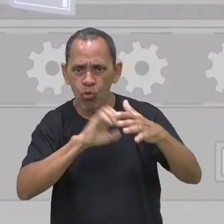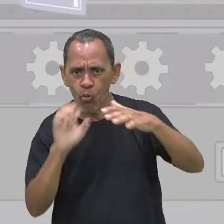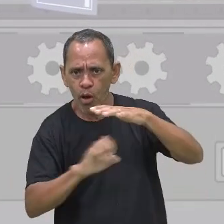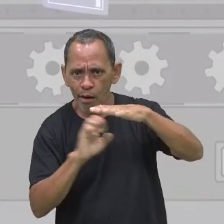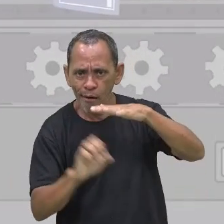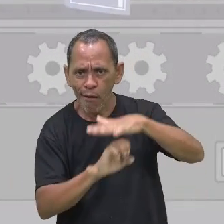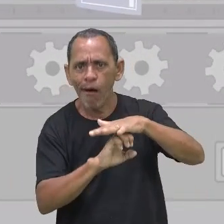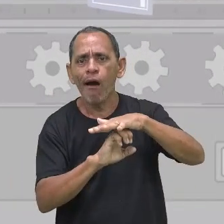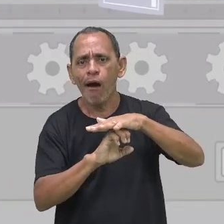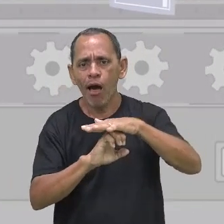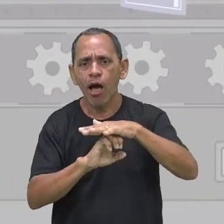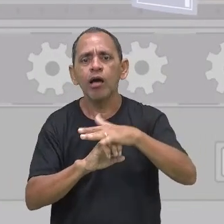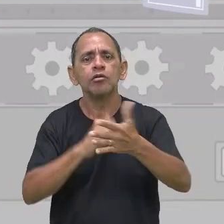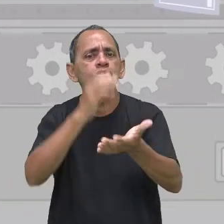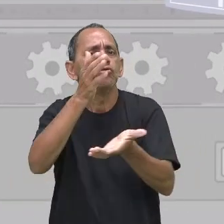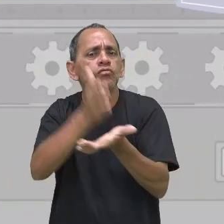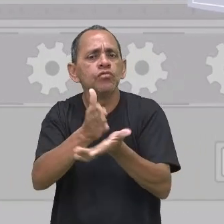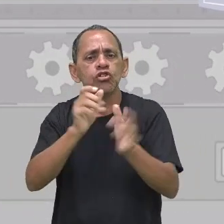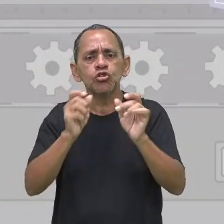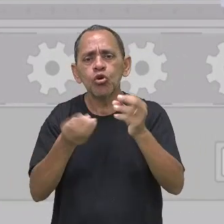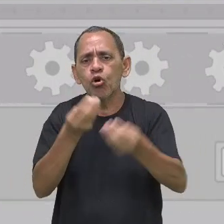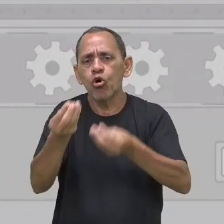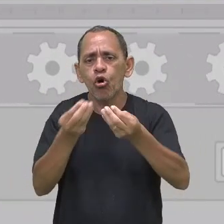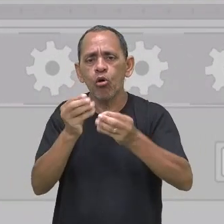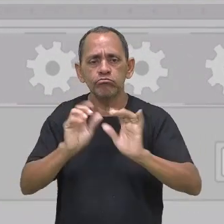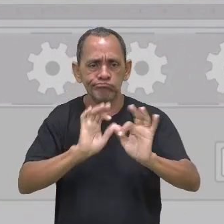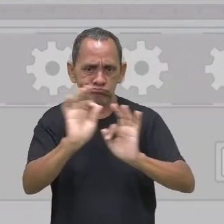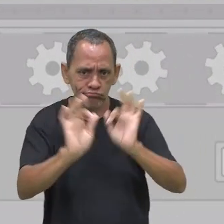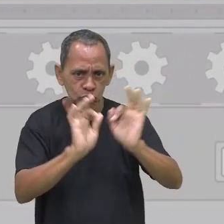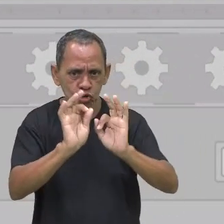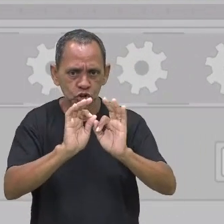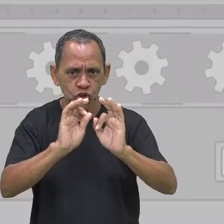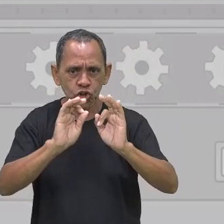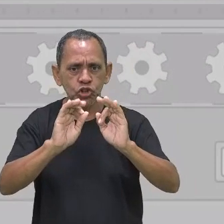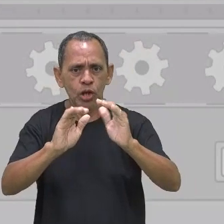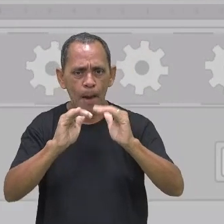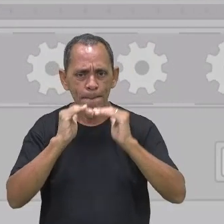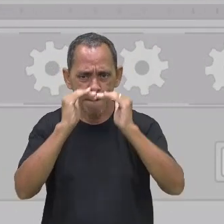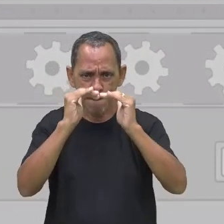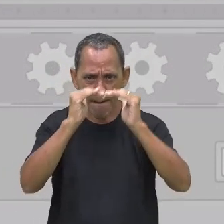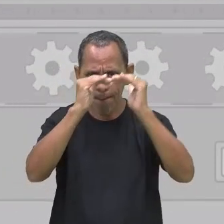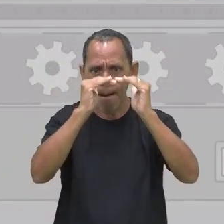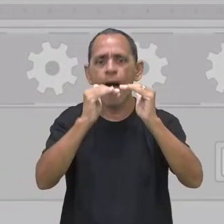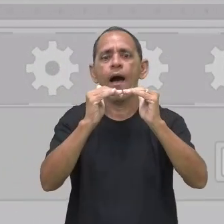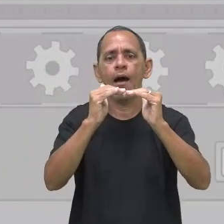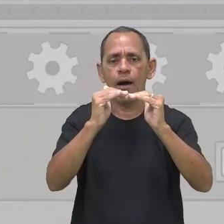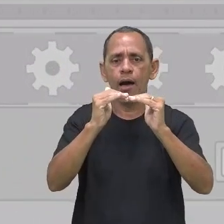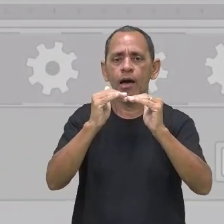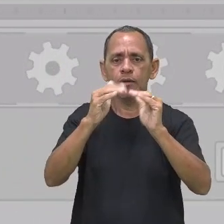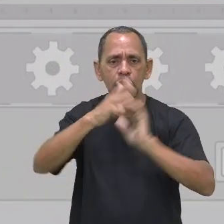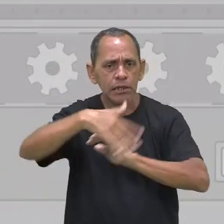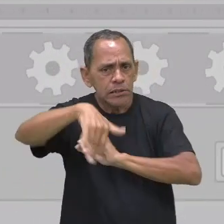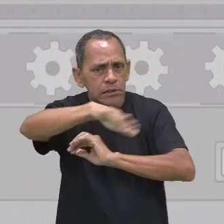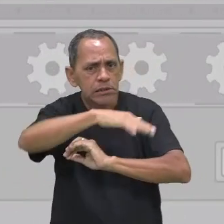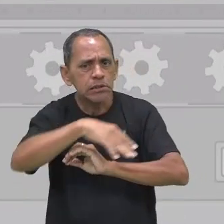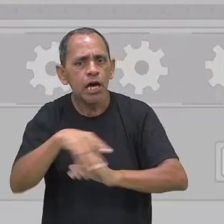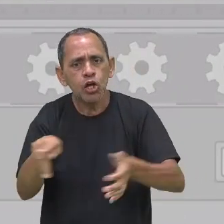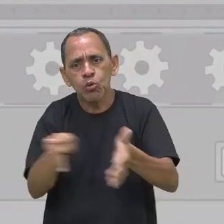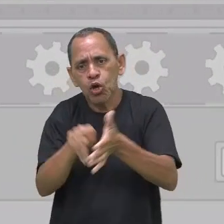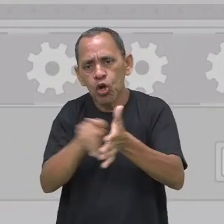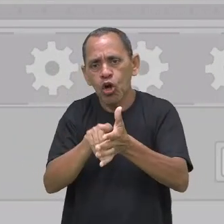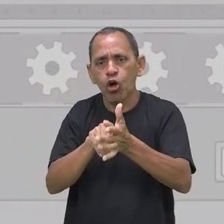na organização das cadeias produtivas, do entretenimento e da diversão,